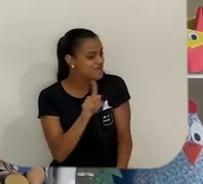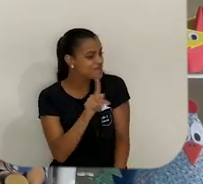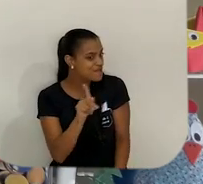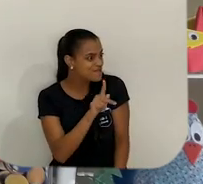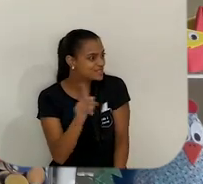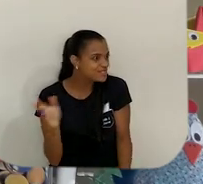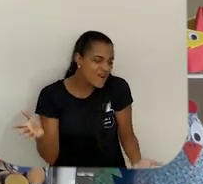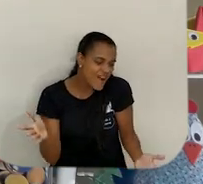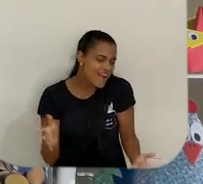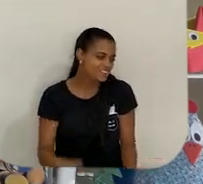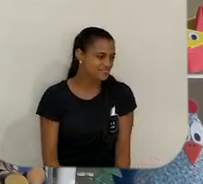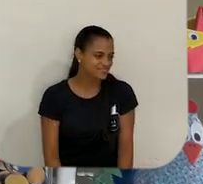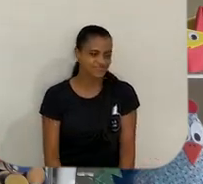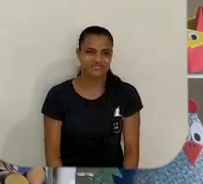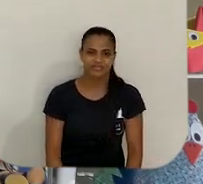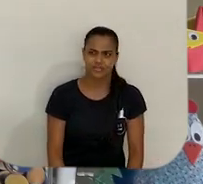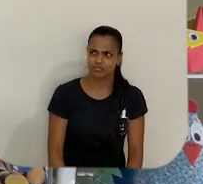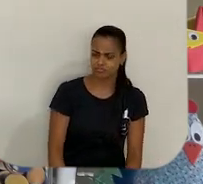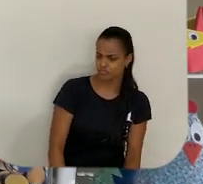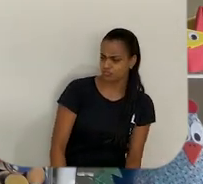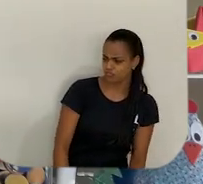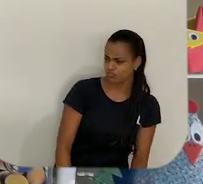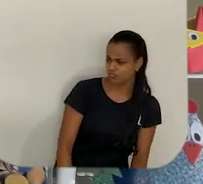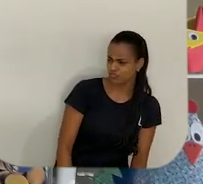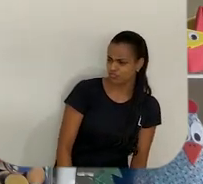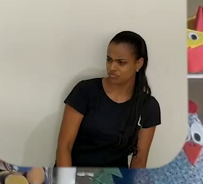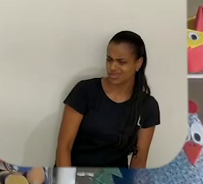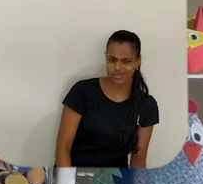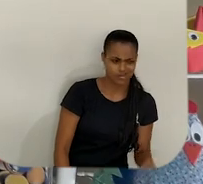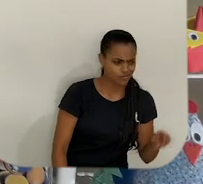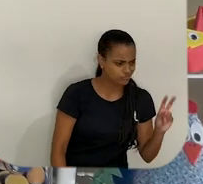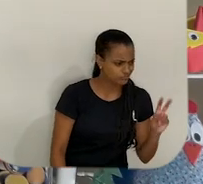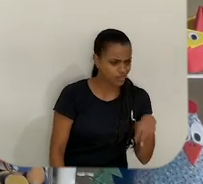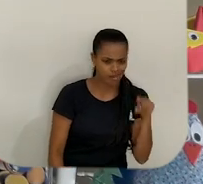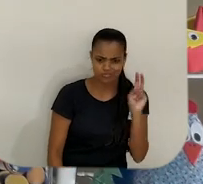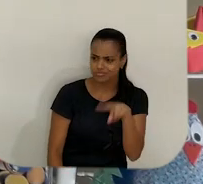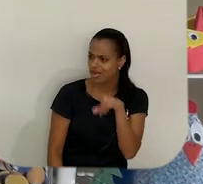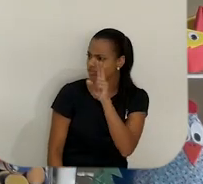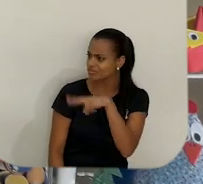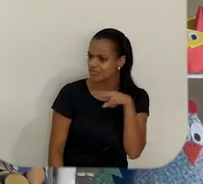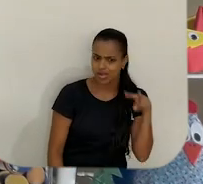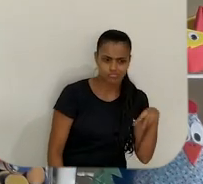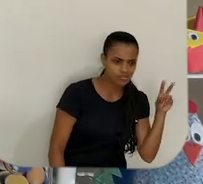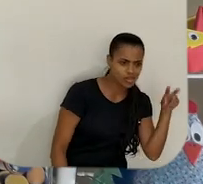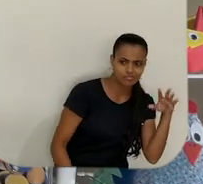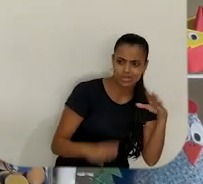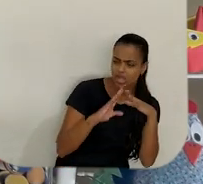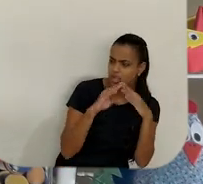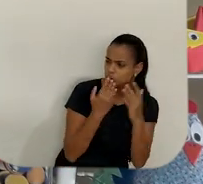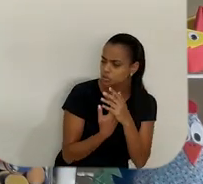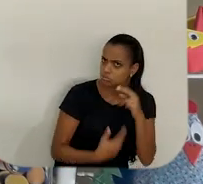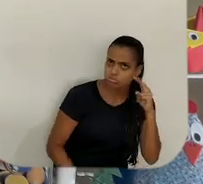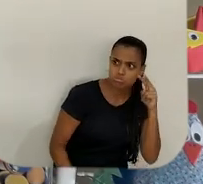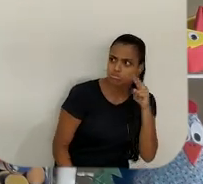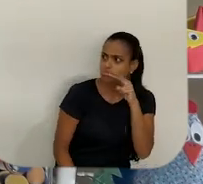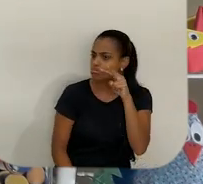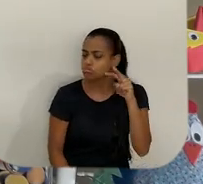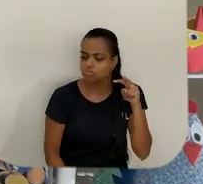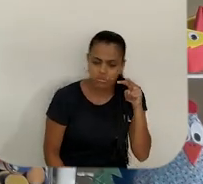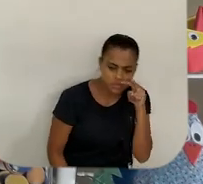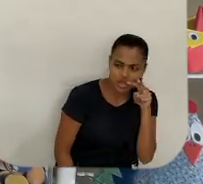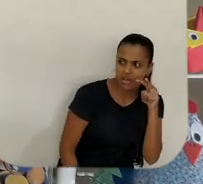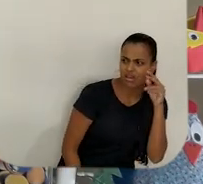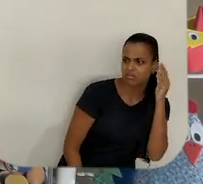arte da professora quando ela chegou aqui leva eu ando muito pela sala